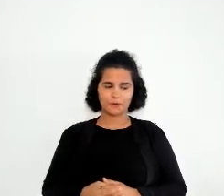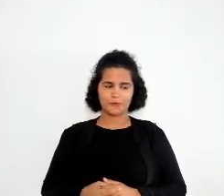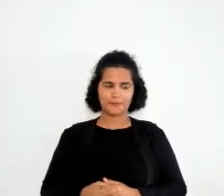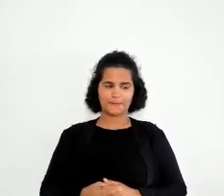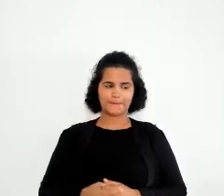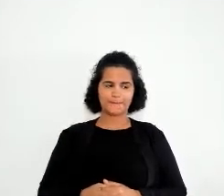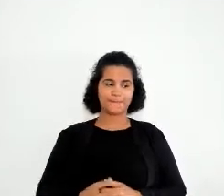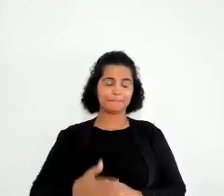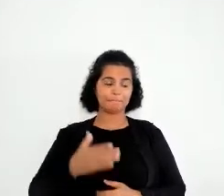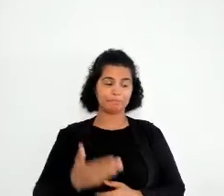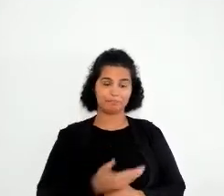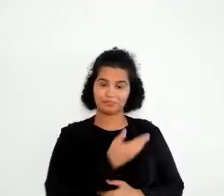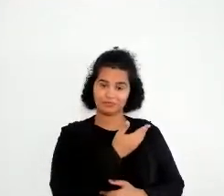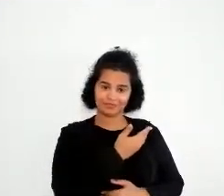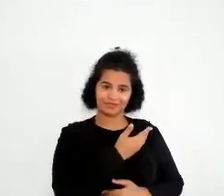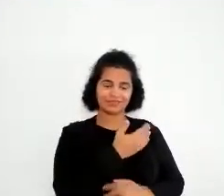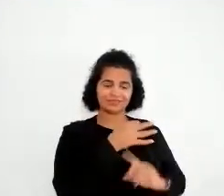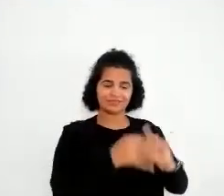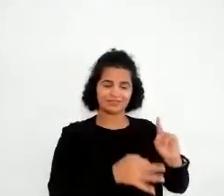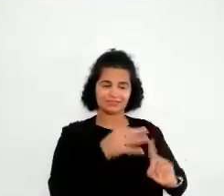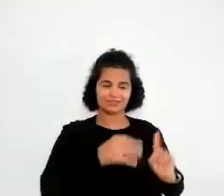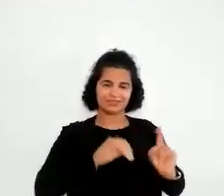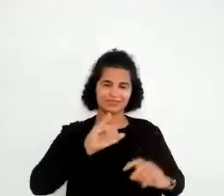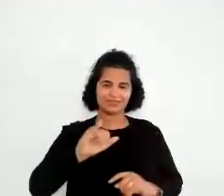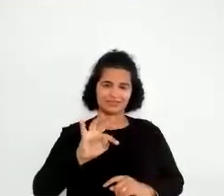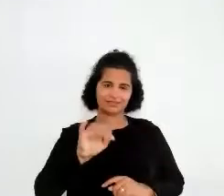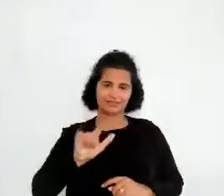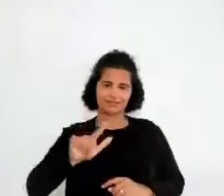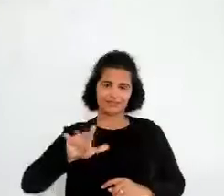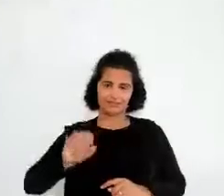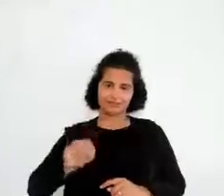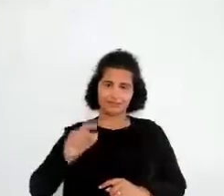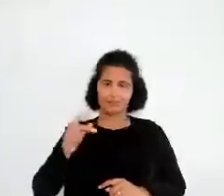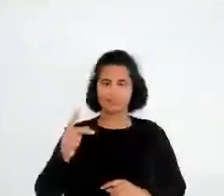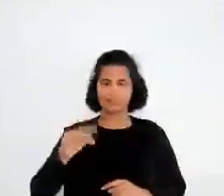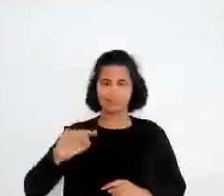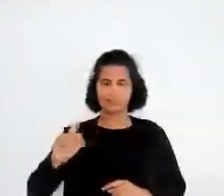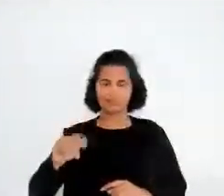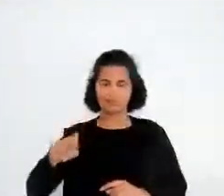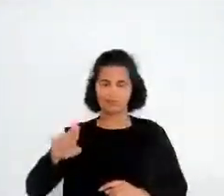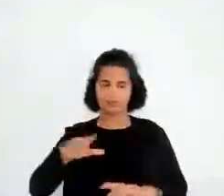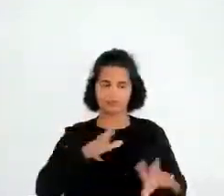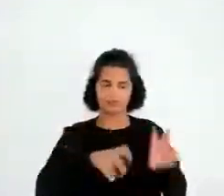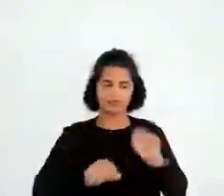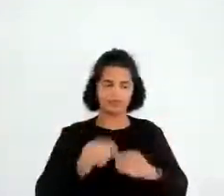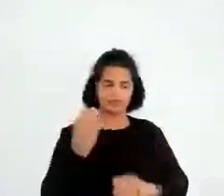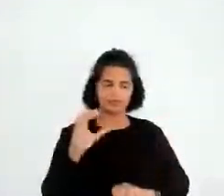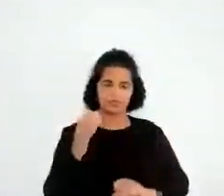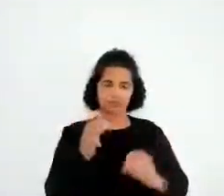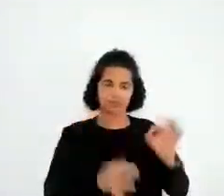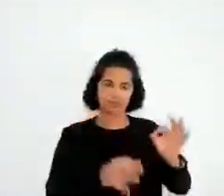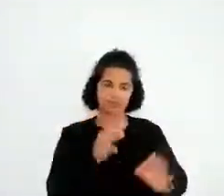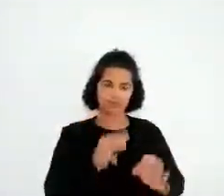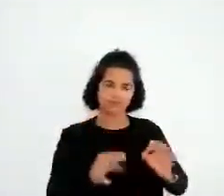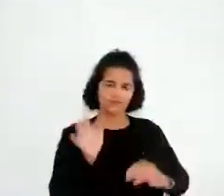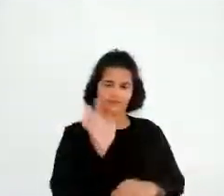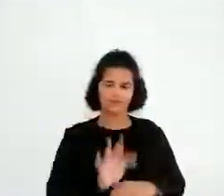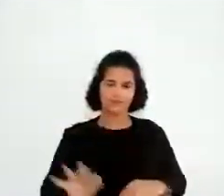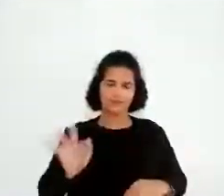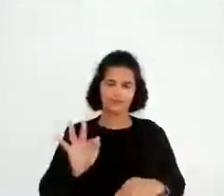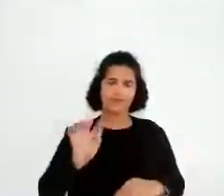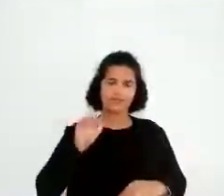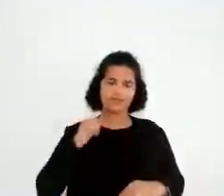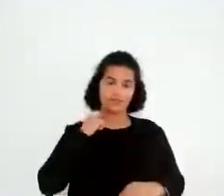O desembargador Ítalo Pinheiro nasceu em Mossoró. Formado em Ciências Jurídicas e Sociais pela Faculdade de Direito de